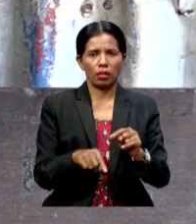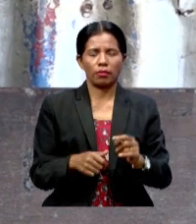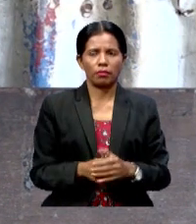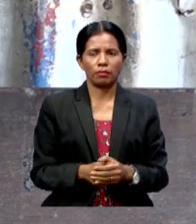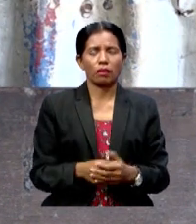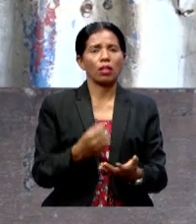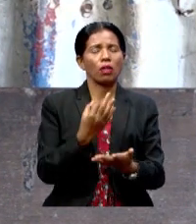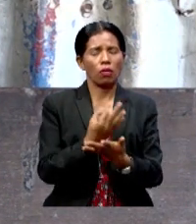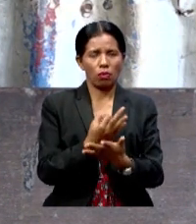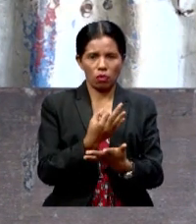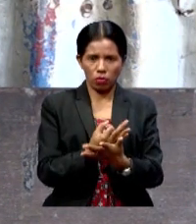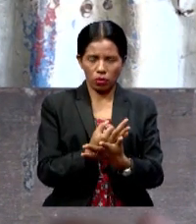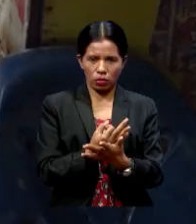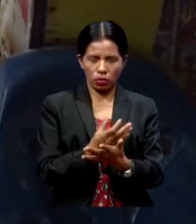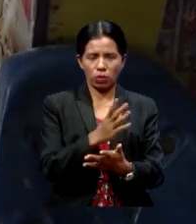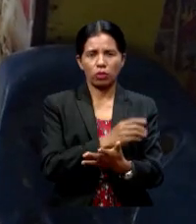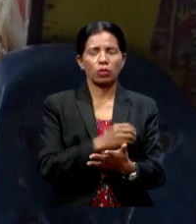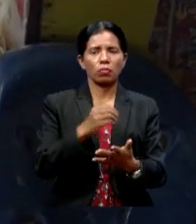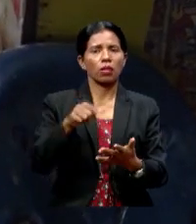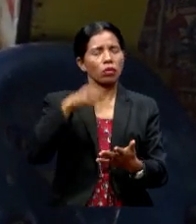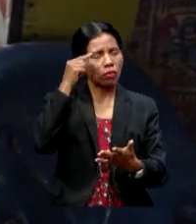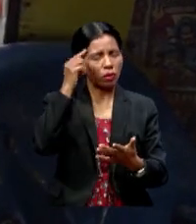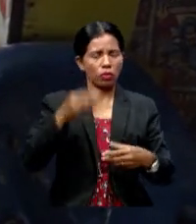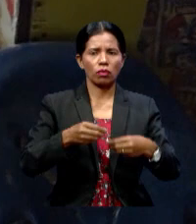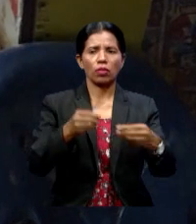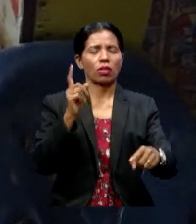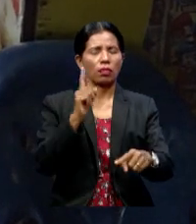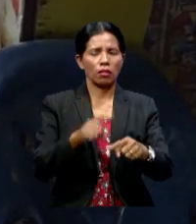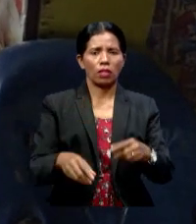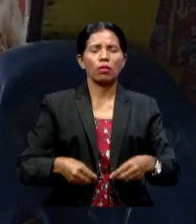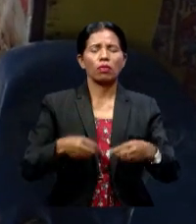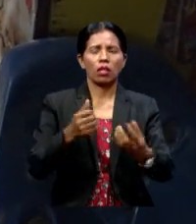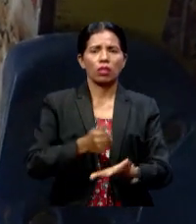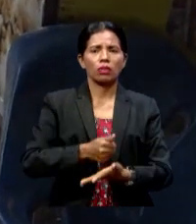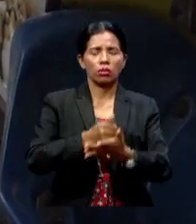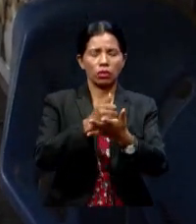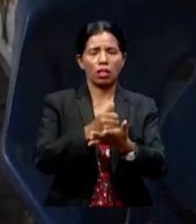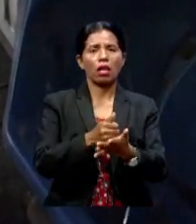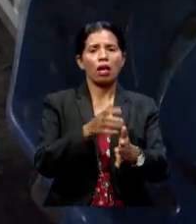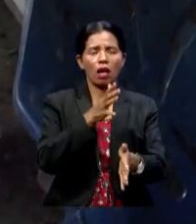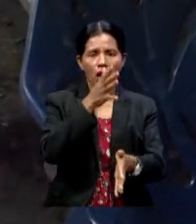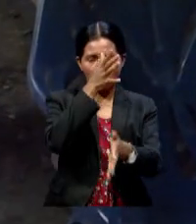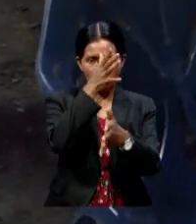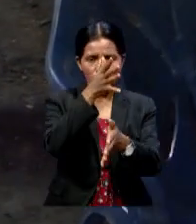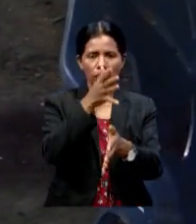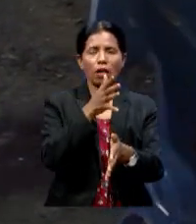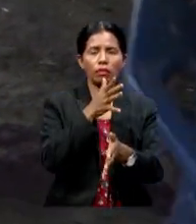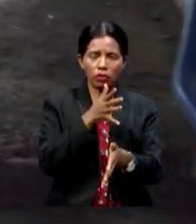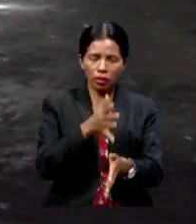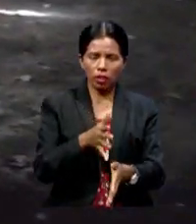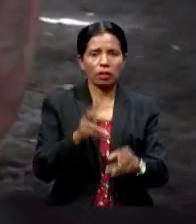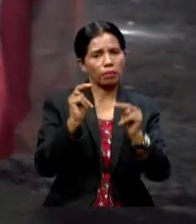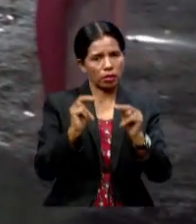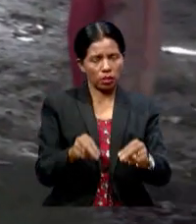Subsidio ba idosos, governo for, la suficiente ba avone ni necessidade. Avó Laurinda